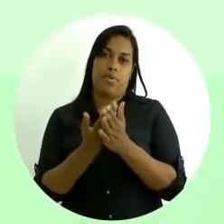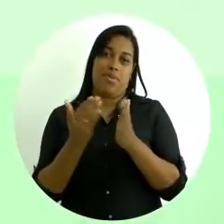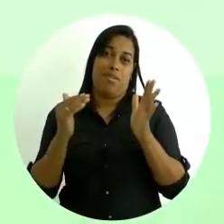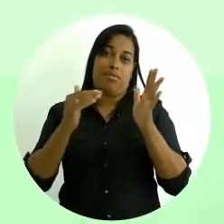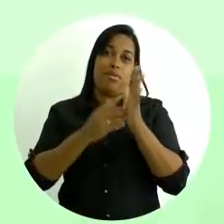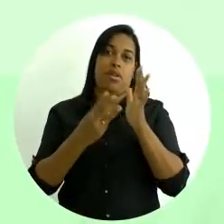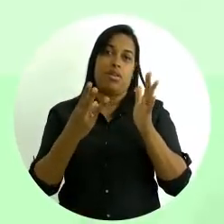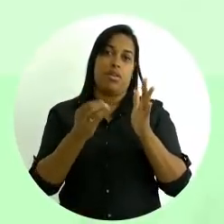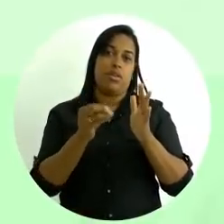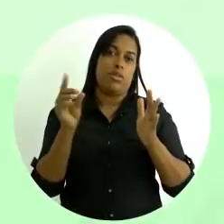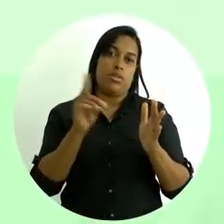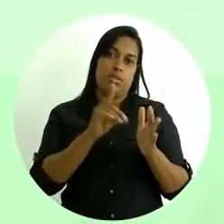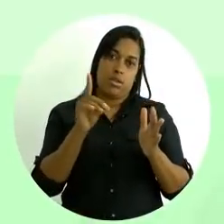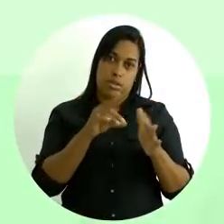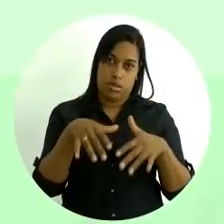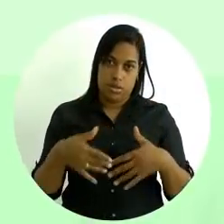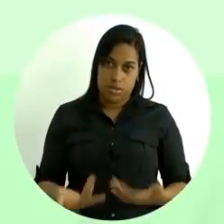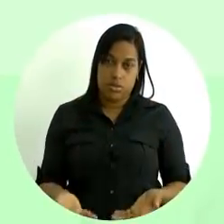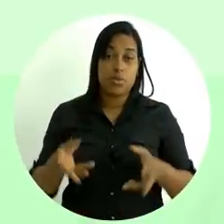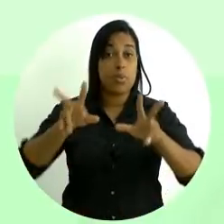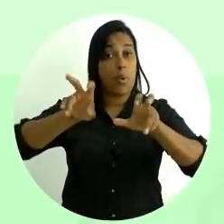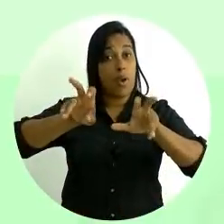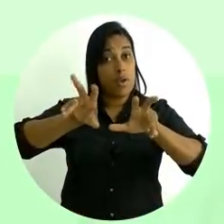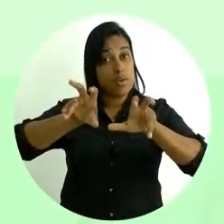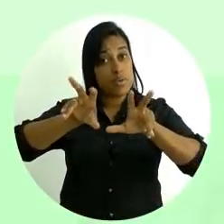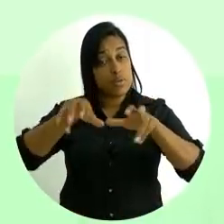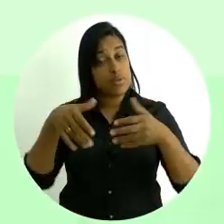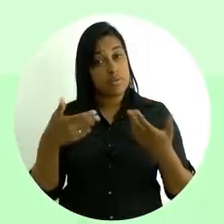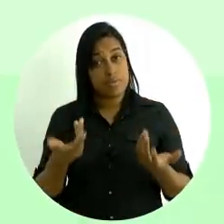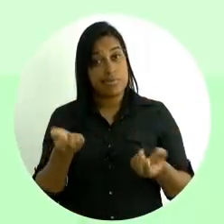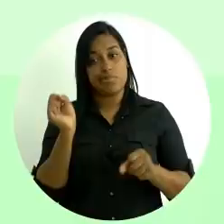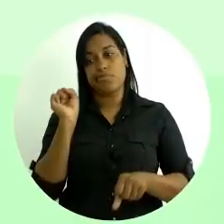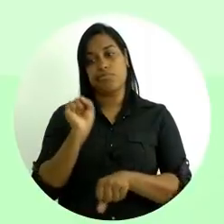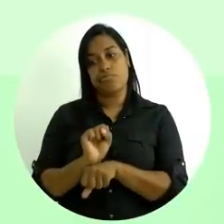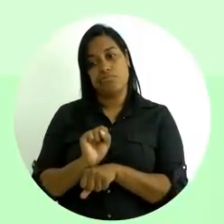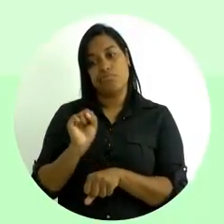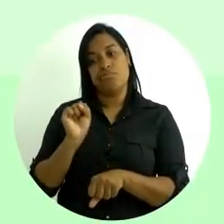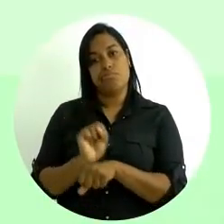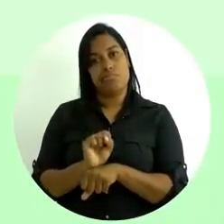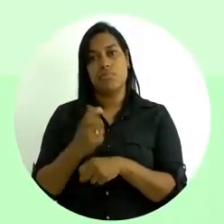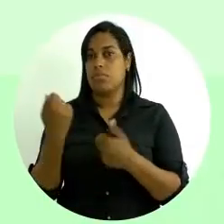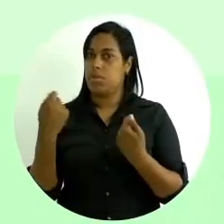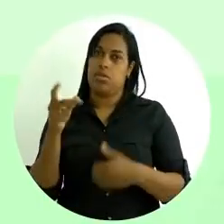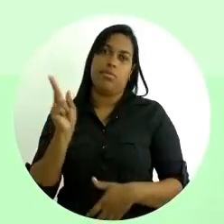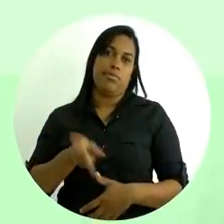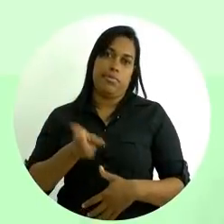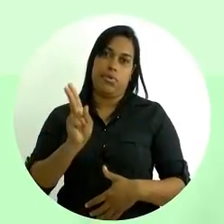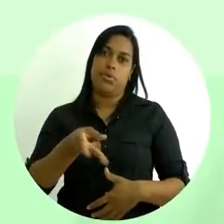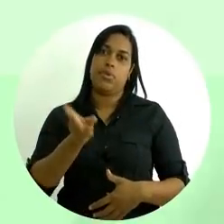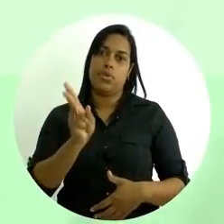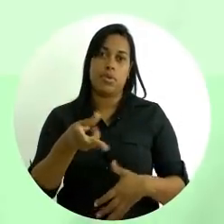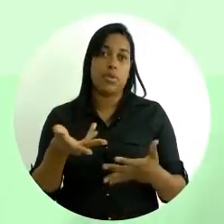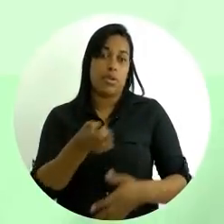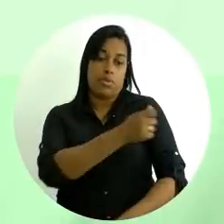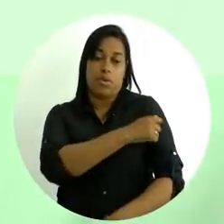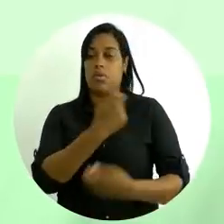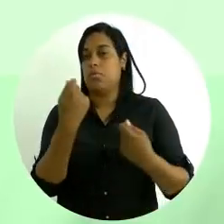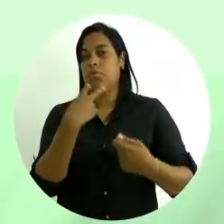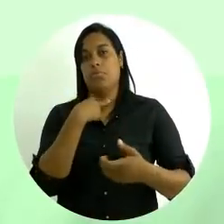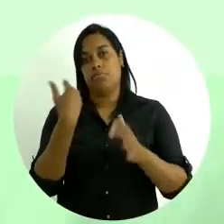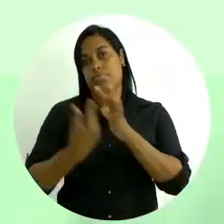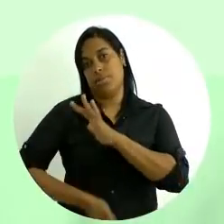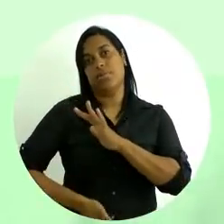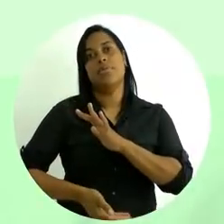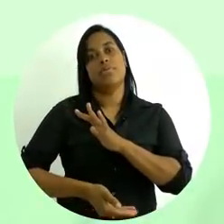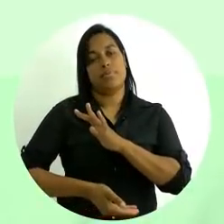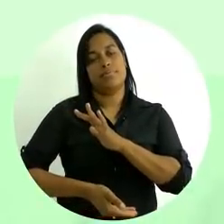no prazo de 30 dias. Até porque o assunto vai estar parado e ele precisa dar continuidade. Então, é preciso levar muito